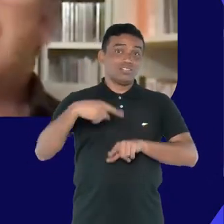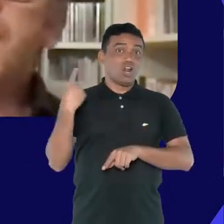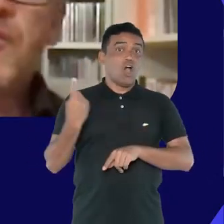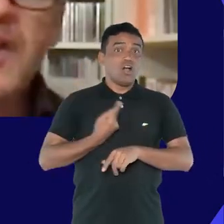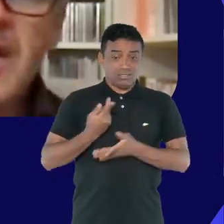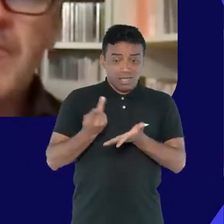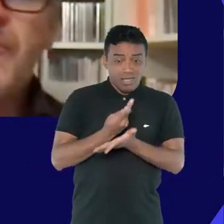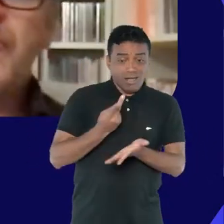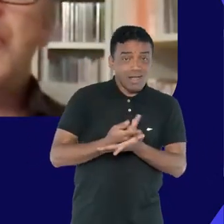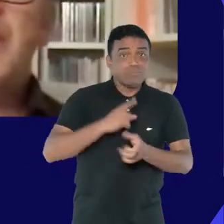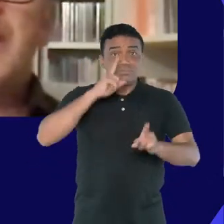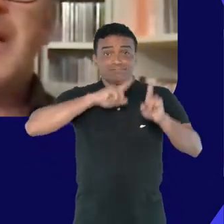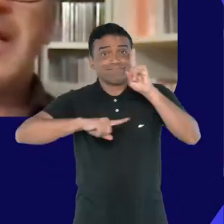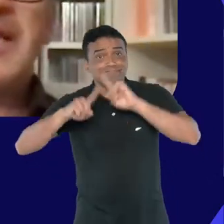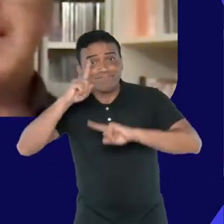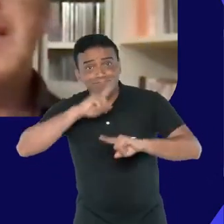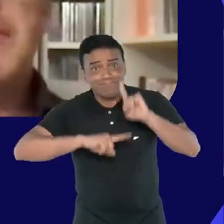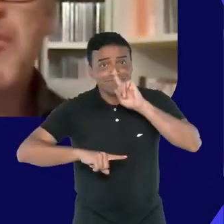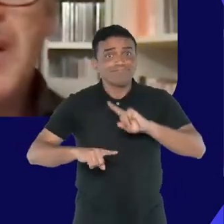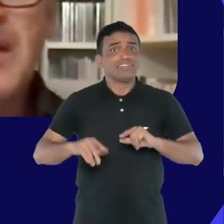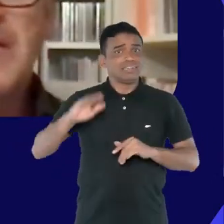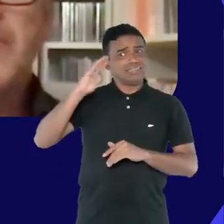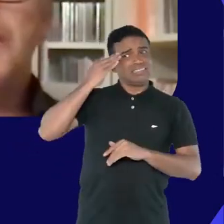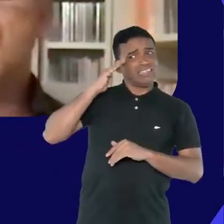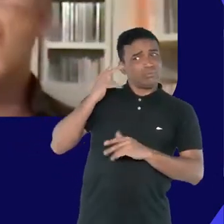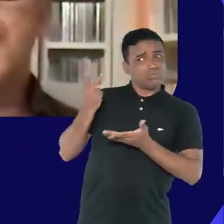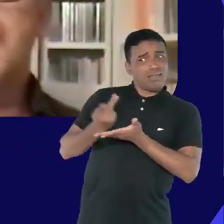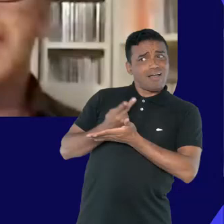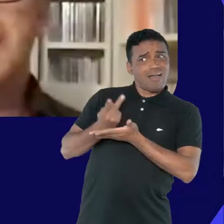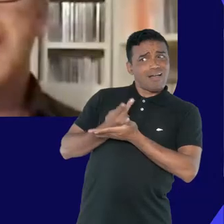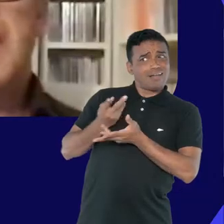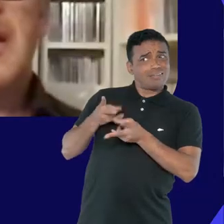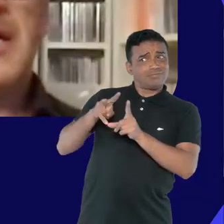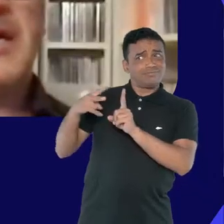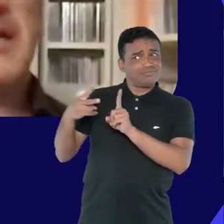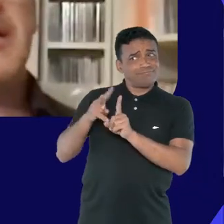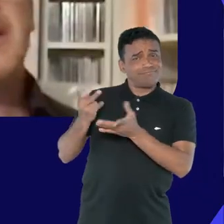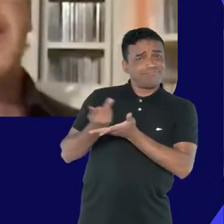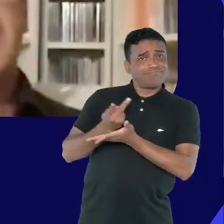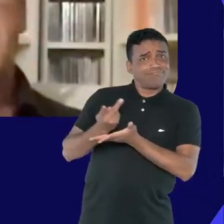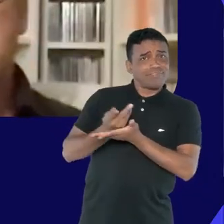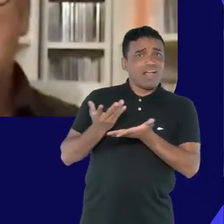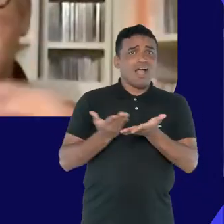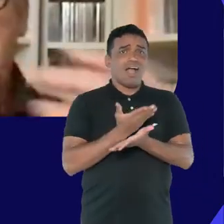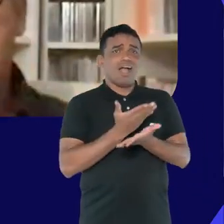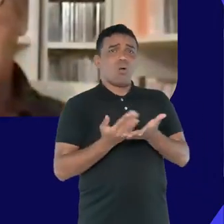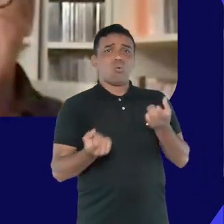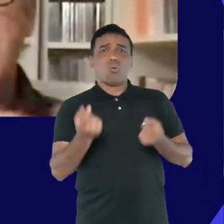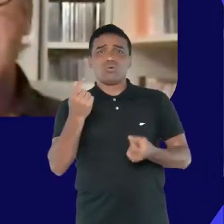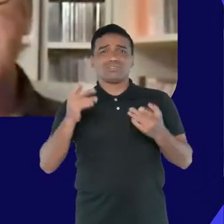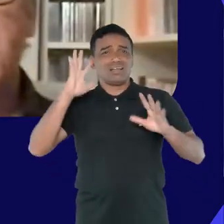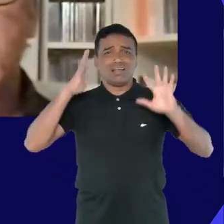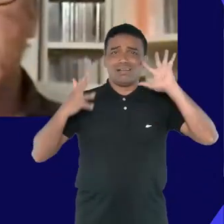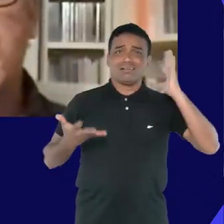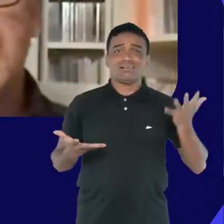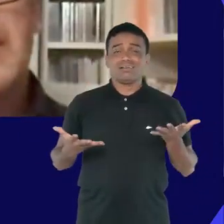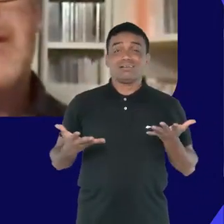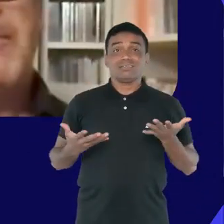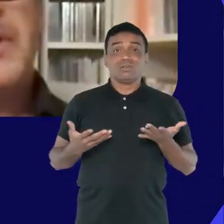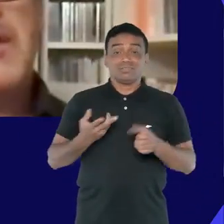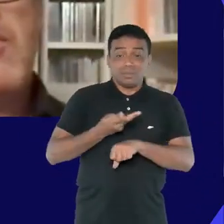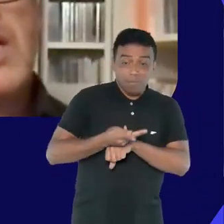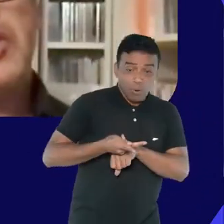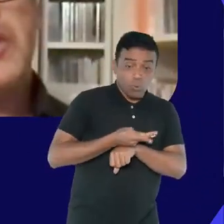erramos, equivocamos-nos, entendemos mal algumas coisas, estamos constantemente nessa